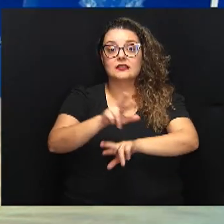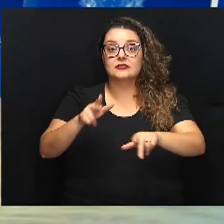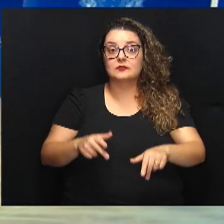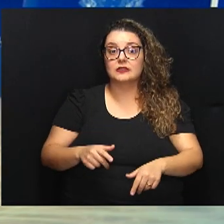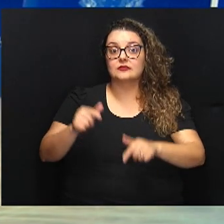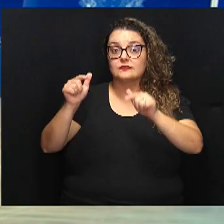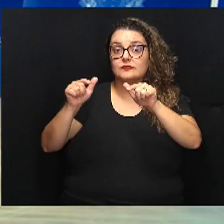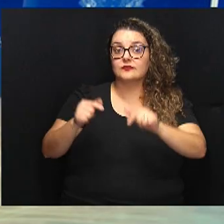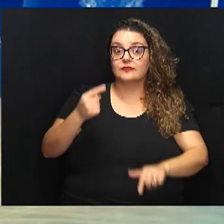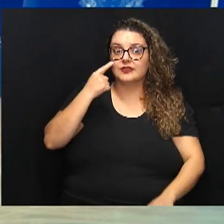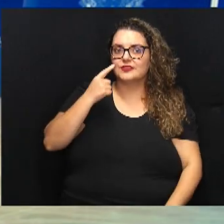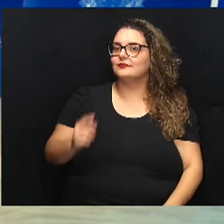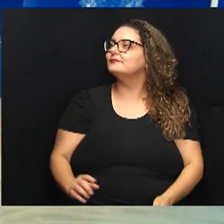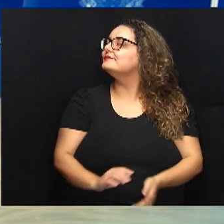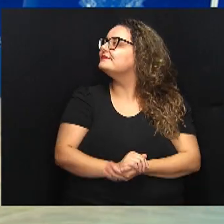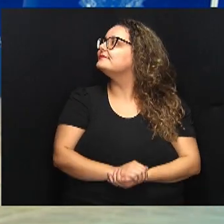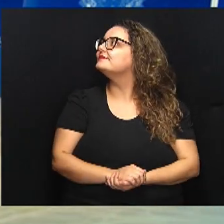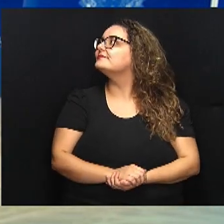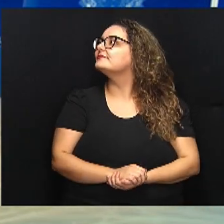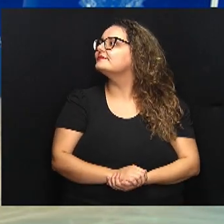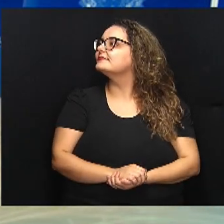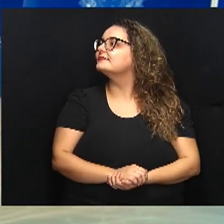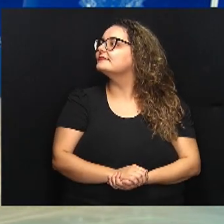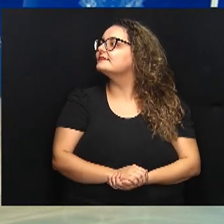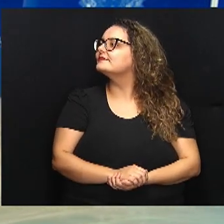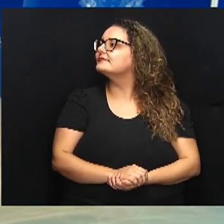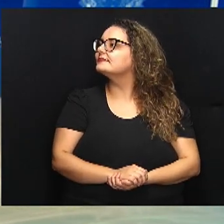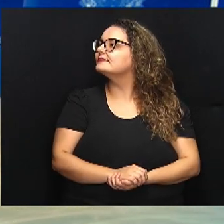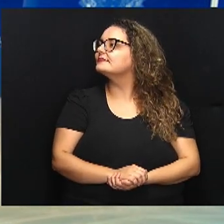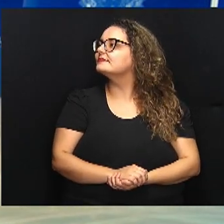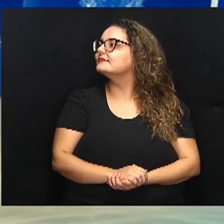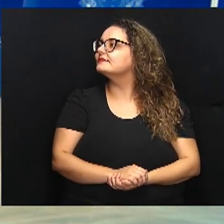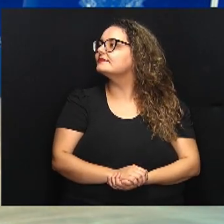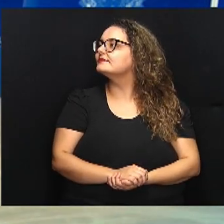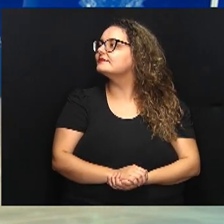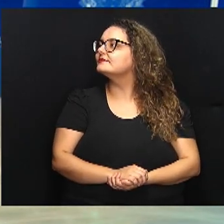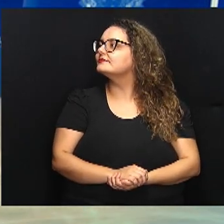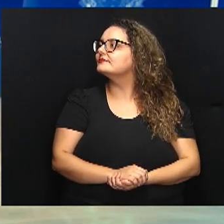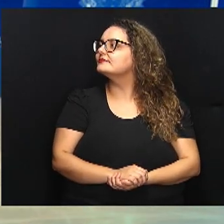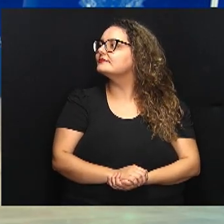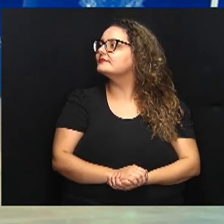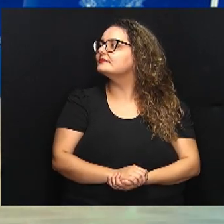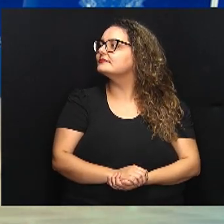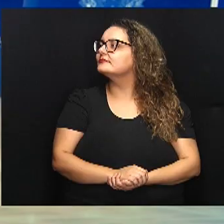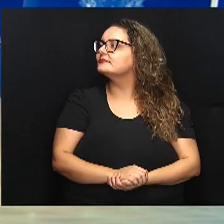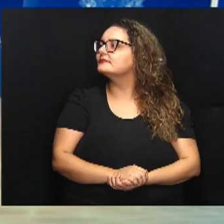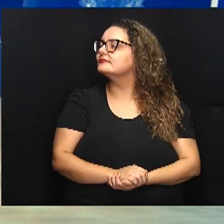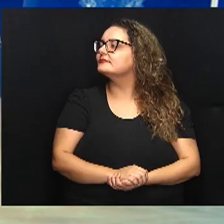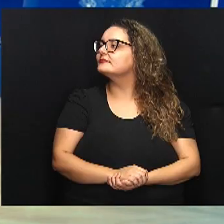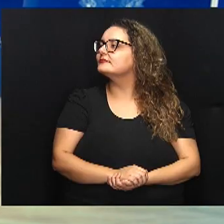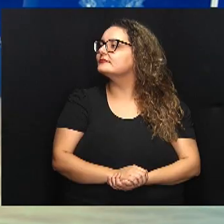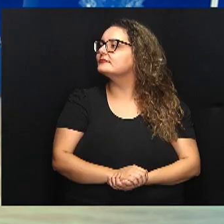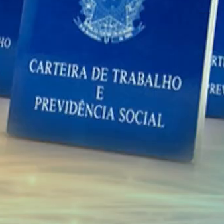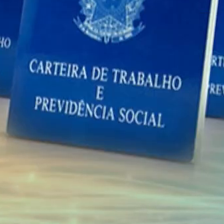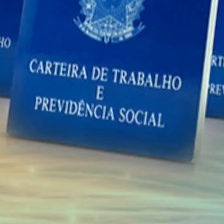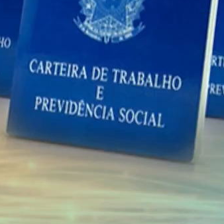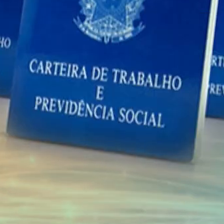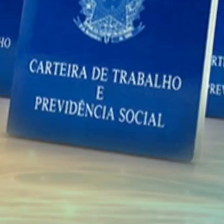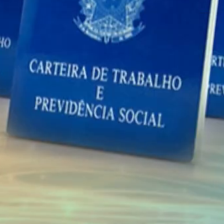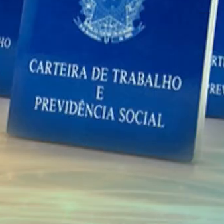açougueiro, ajudante de confecção, ajudante de obras, alinhador de